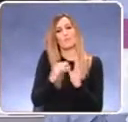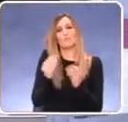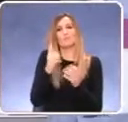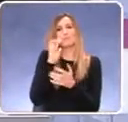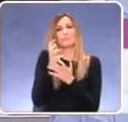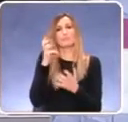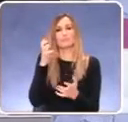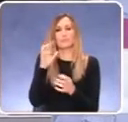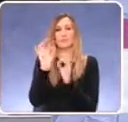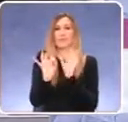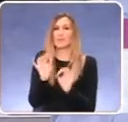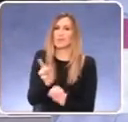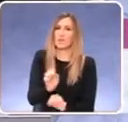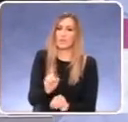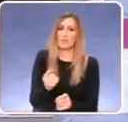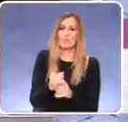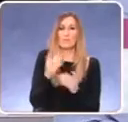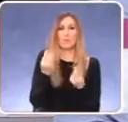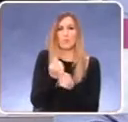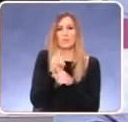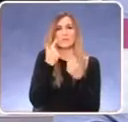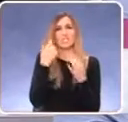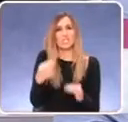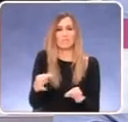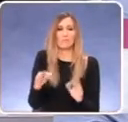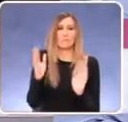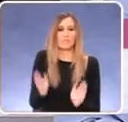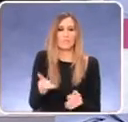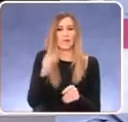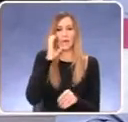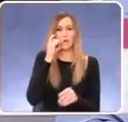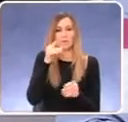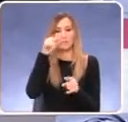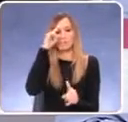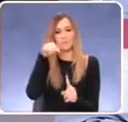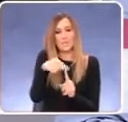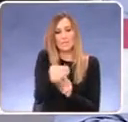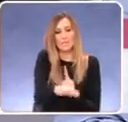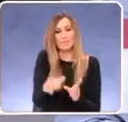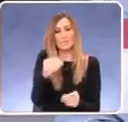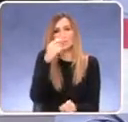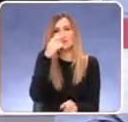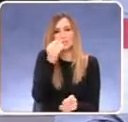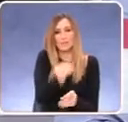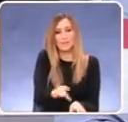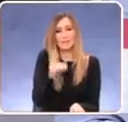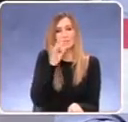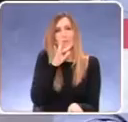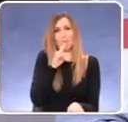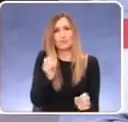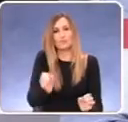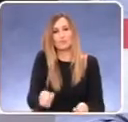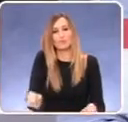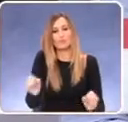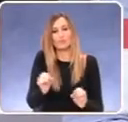dos tratamentos. Tem que ser mais simples. E vamos concentrar-nos em Angola nas crianças, porque há muitos órfãos, há muitos miúdos que estão